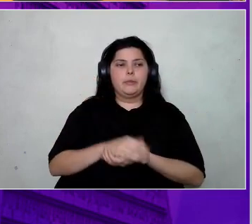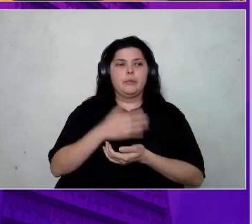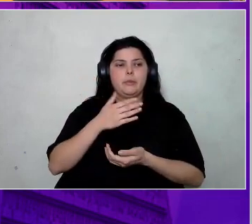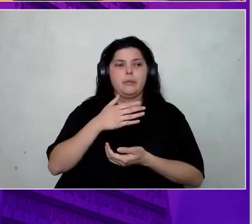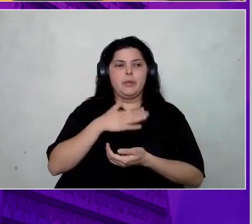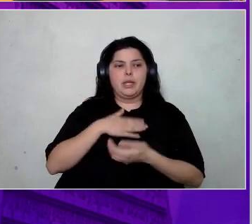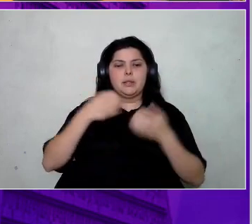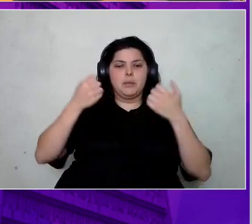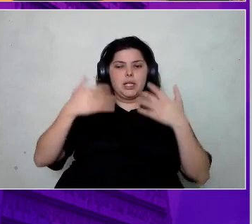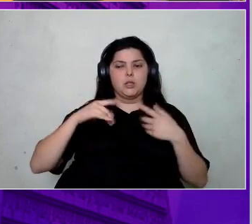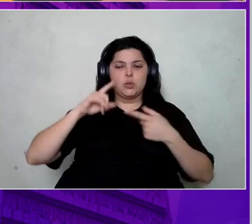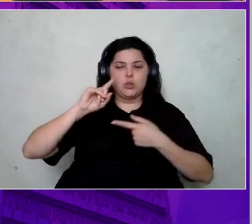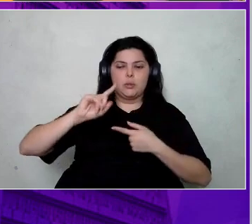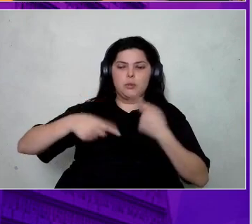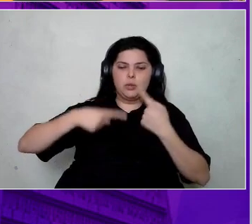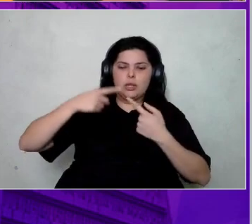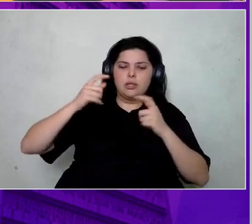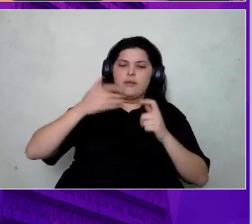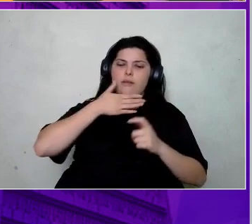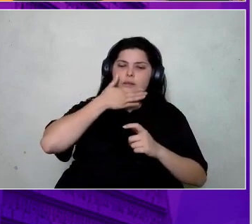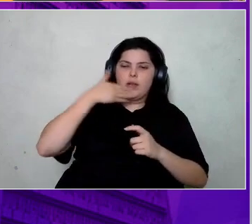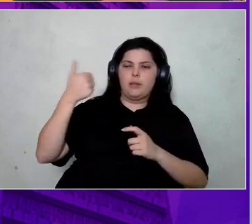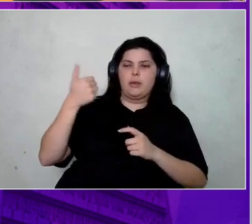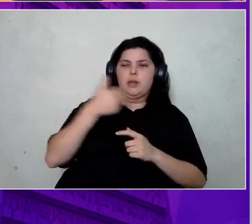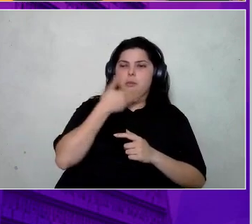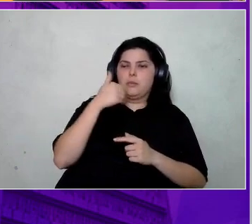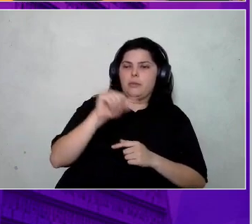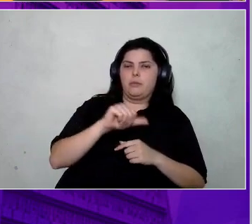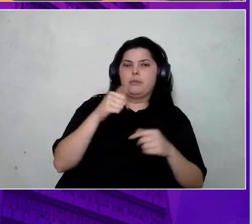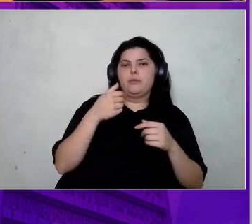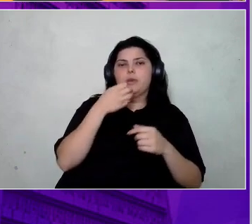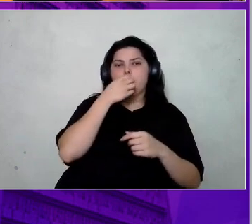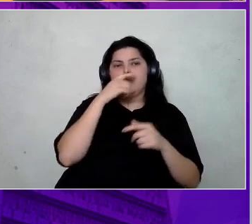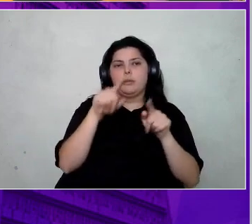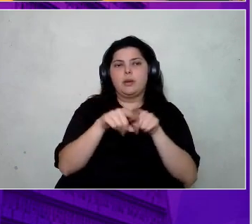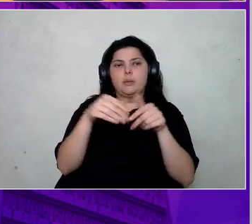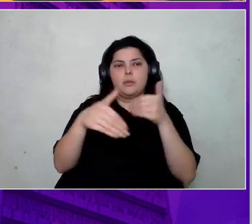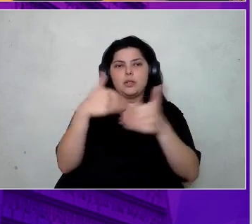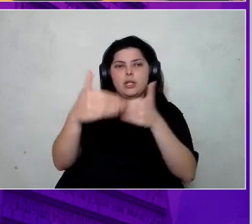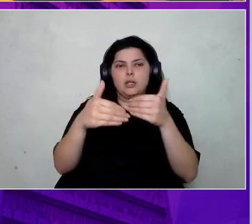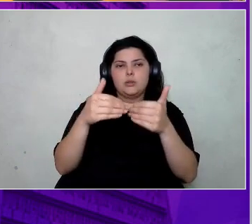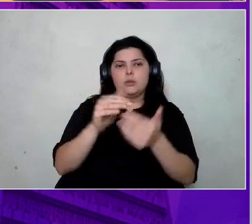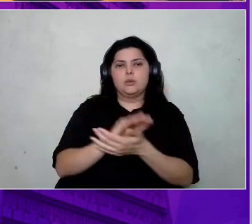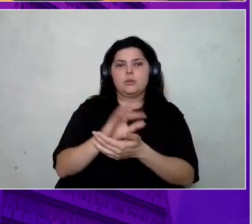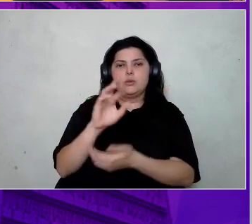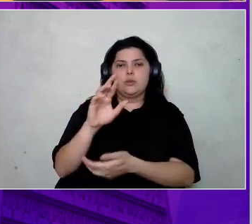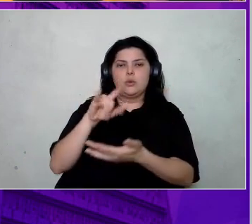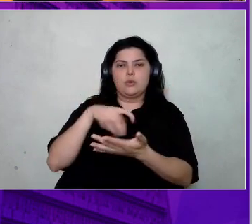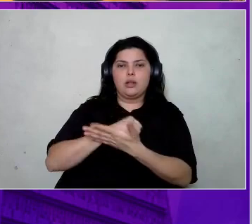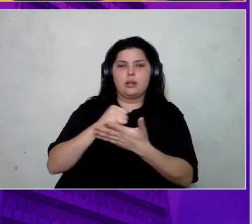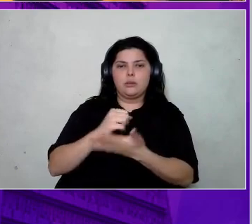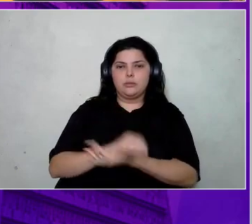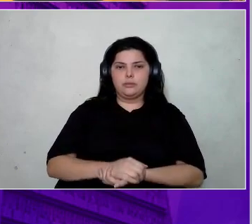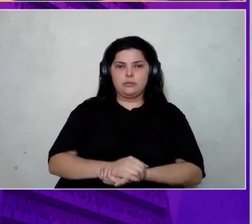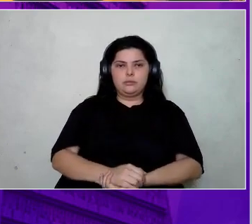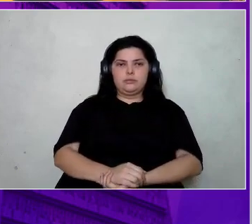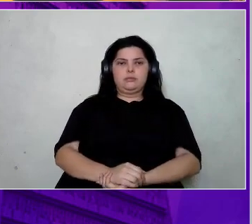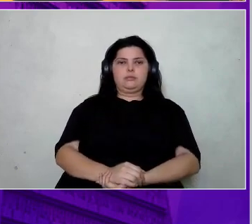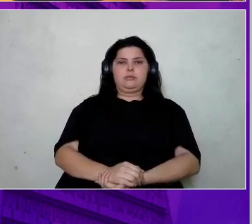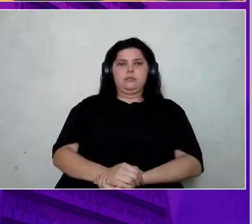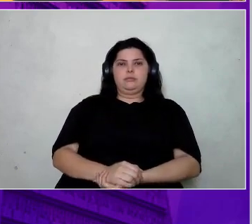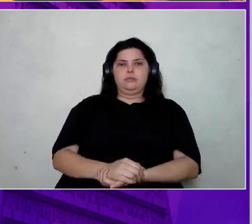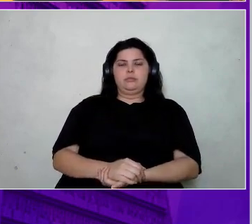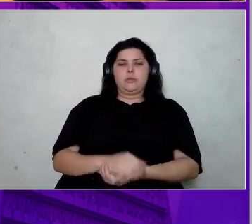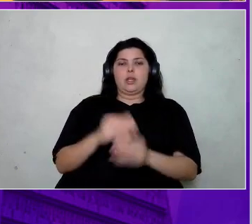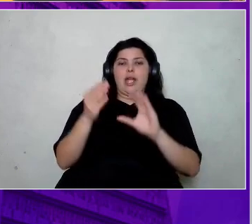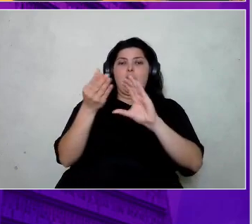mudança valia a pena ou não, né, fazia parte, inclusive, do processo seletivo. E aí a gente começa, né, a ter o Canvas. Então,